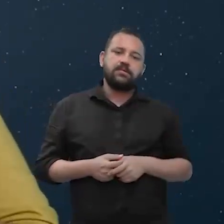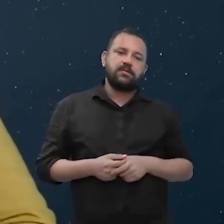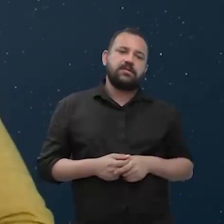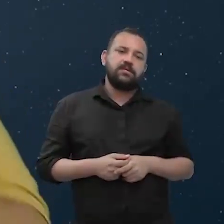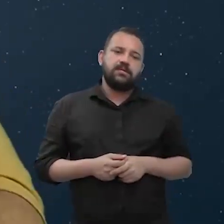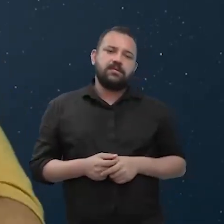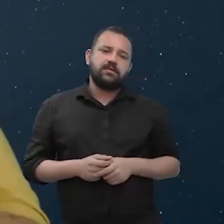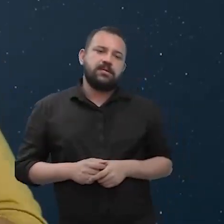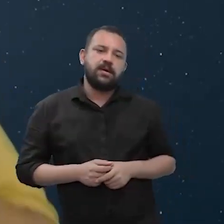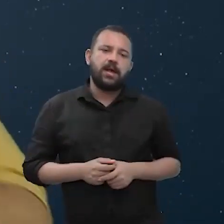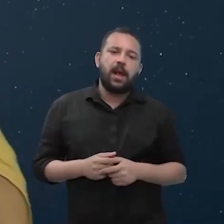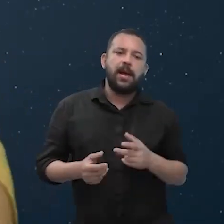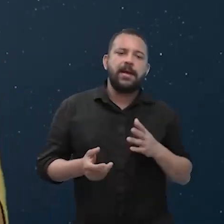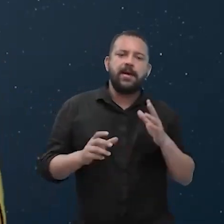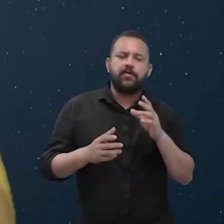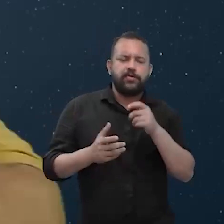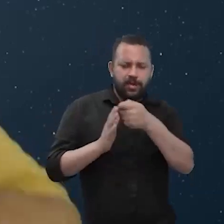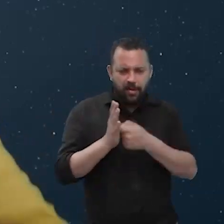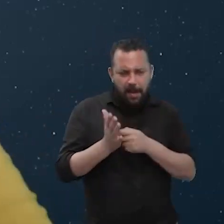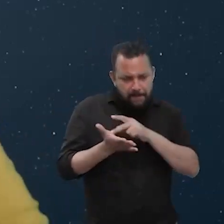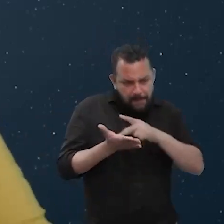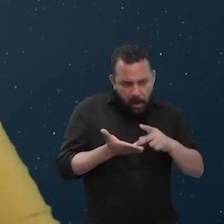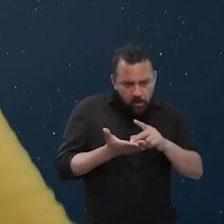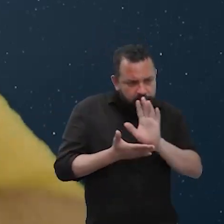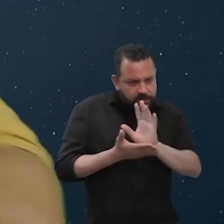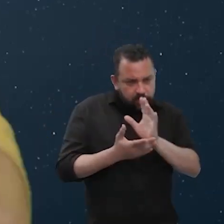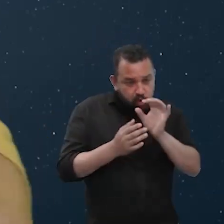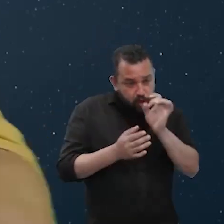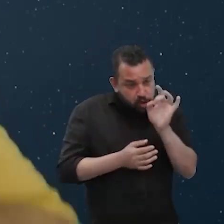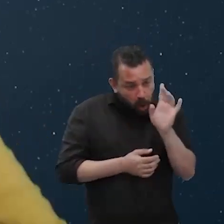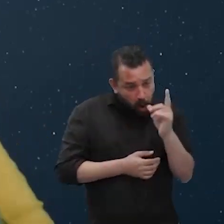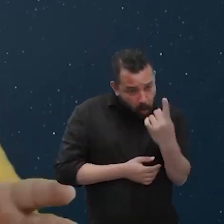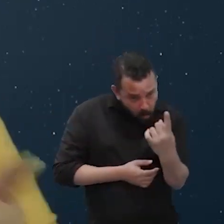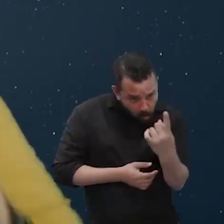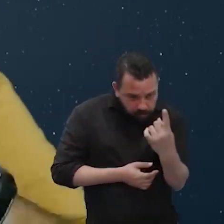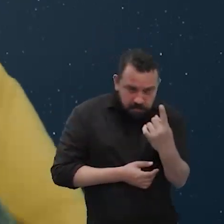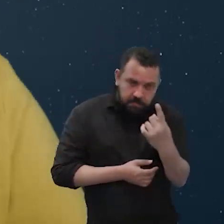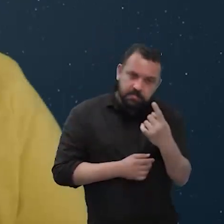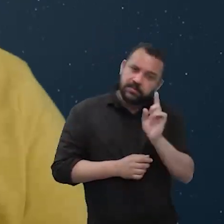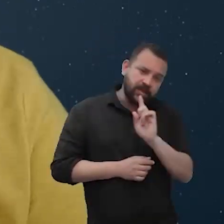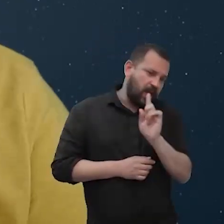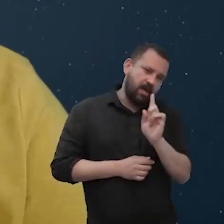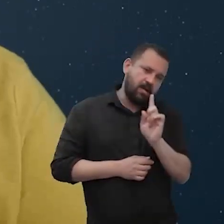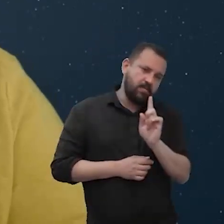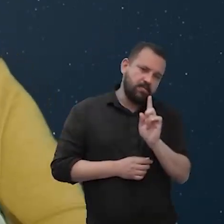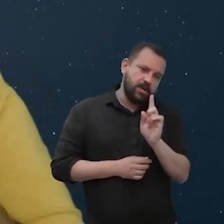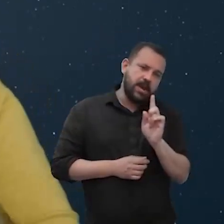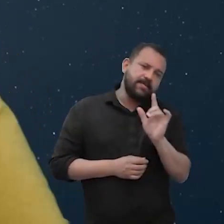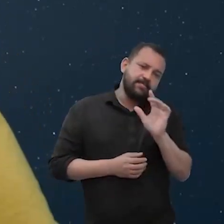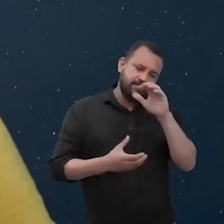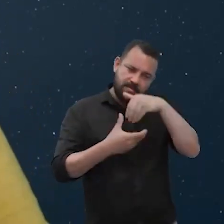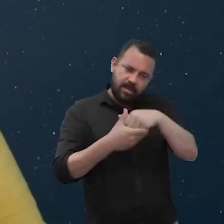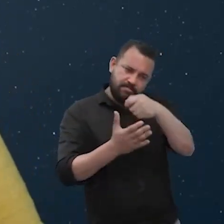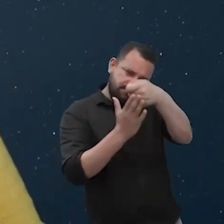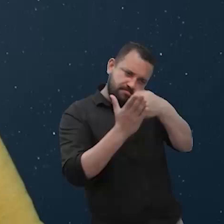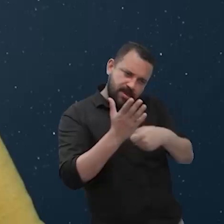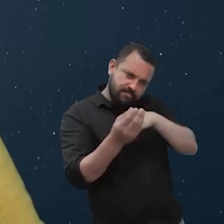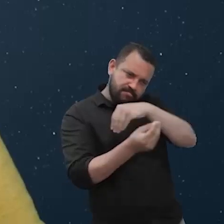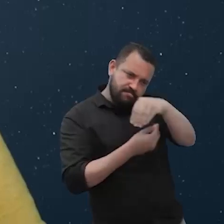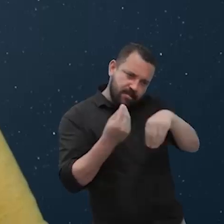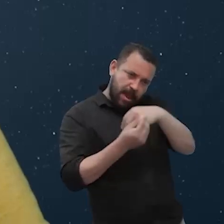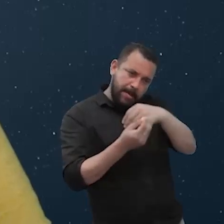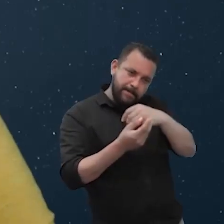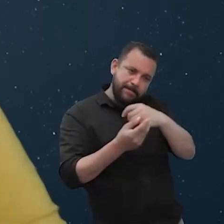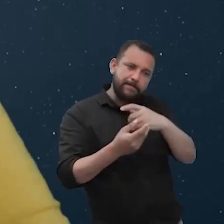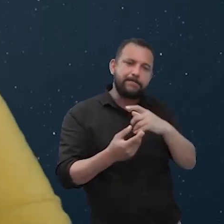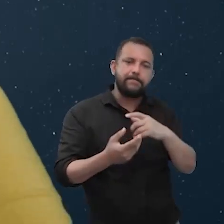a pureza, o texto ele é puro, o texto ele só vai apresentar uma função X, uma função Y. Não é assim. Vai depender da capacidade de produção